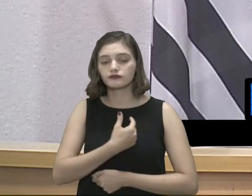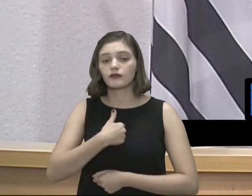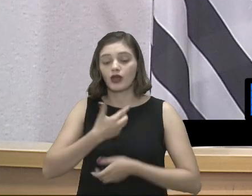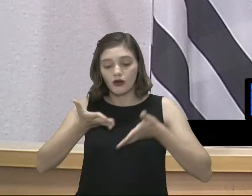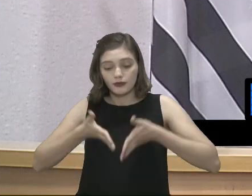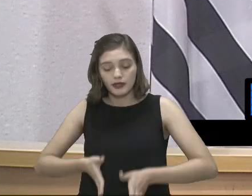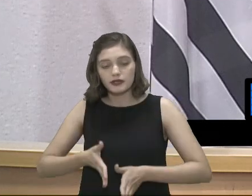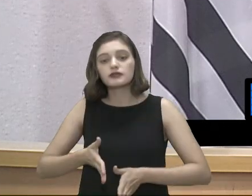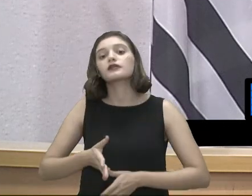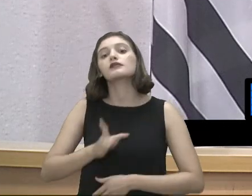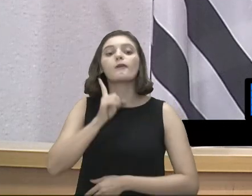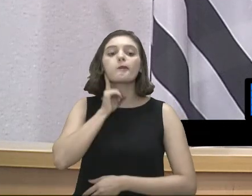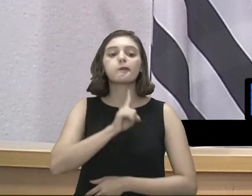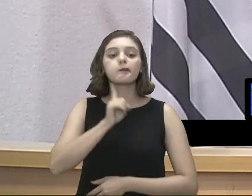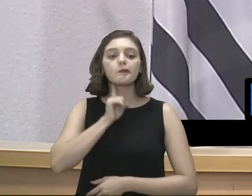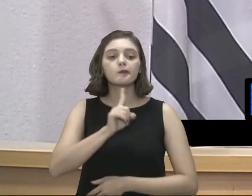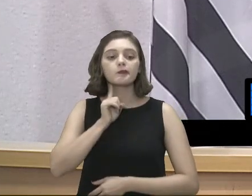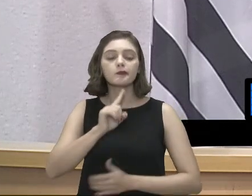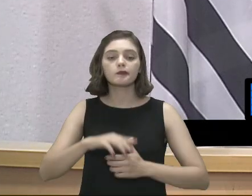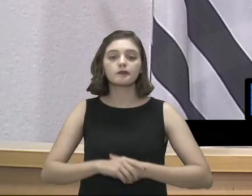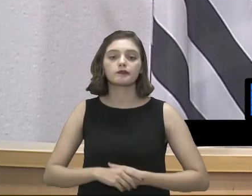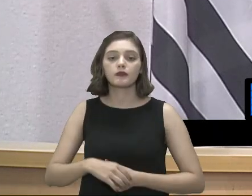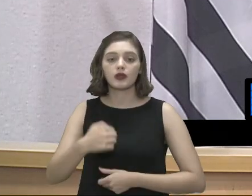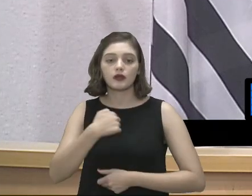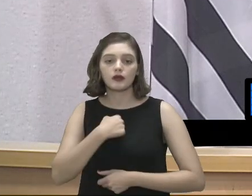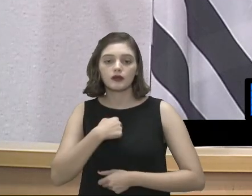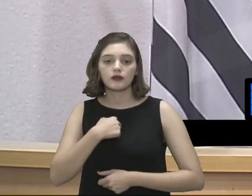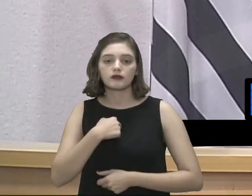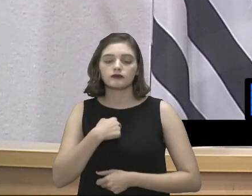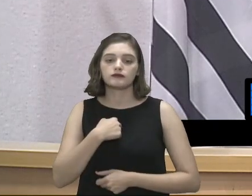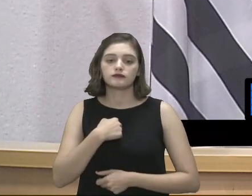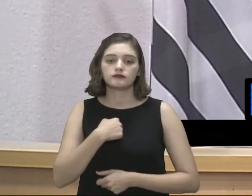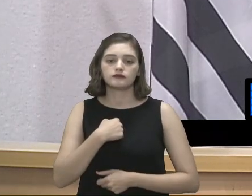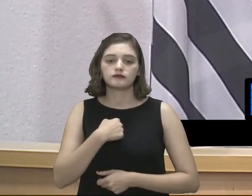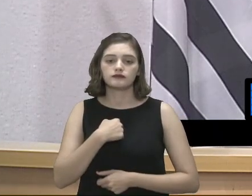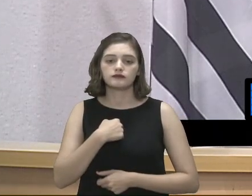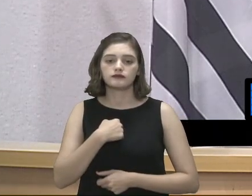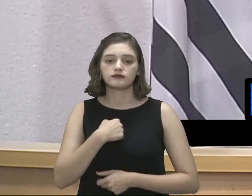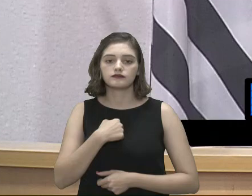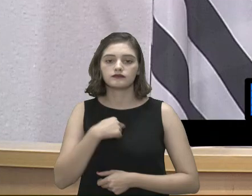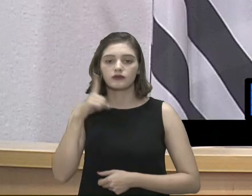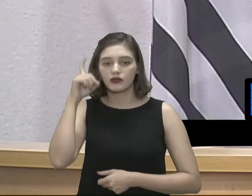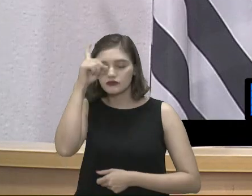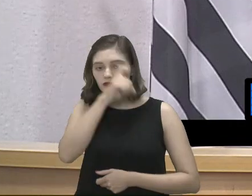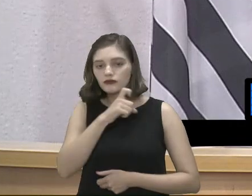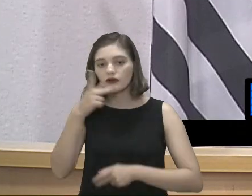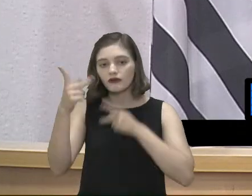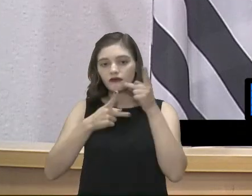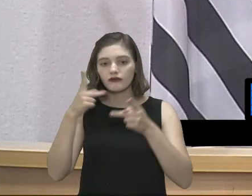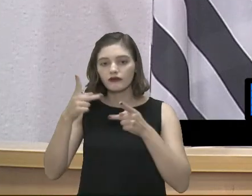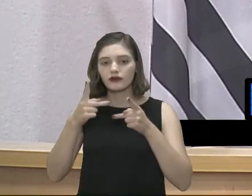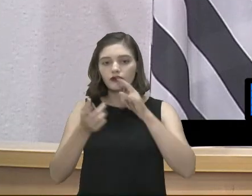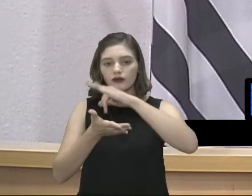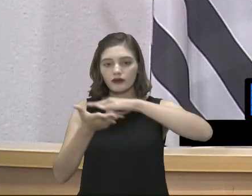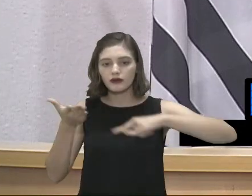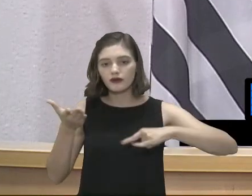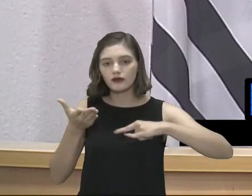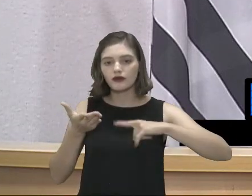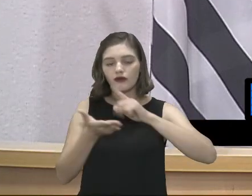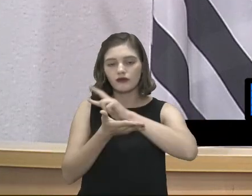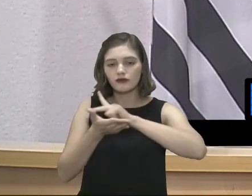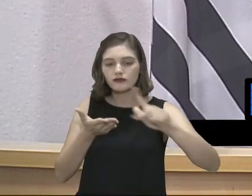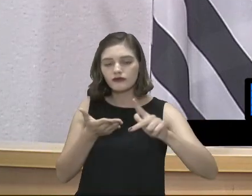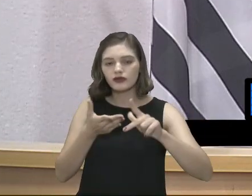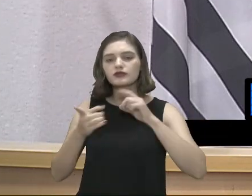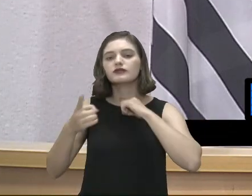Gerais. Inclusive, eu tenho até essa dificuldade com a retificação dos documentos, porque eu tenho muitas